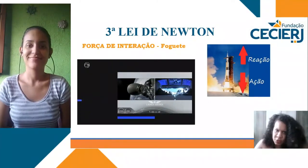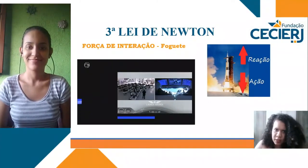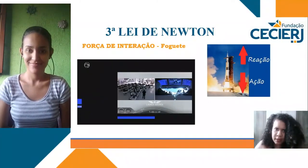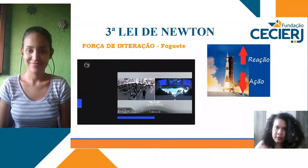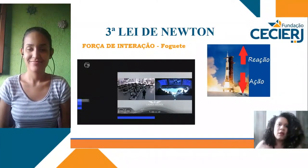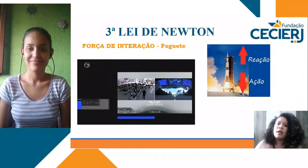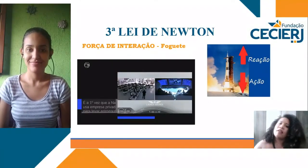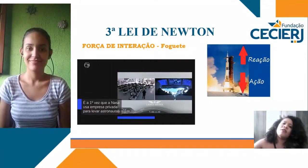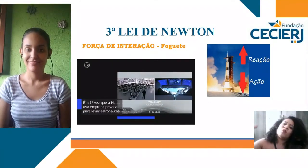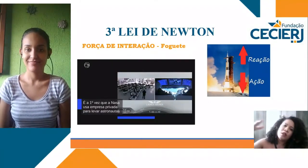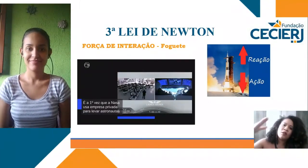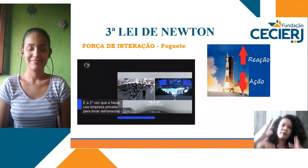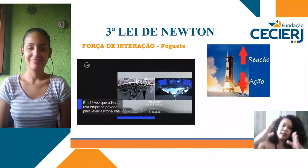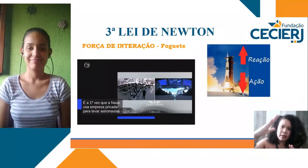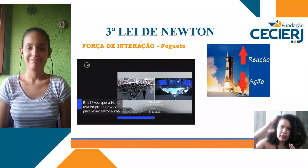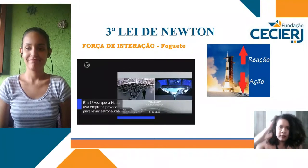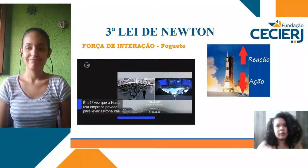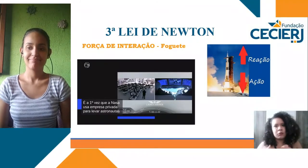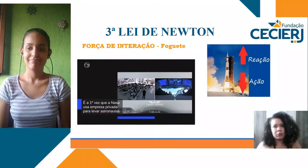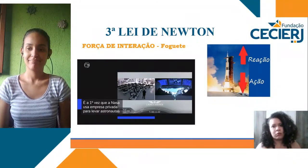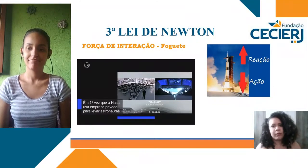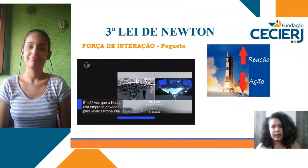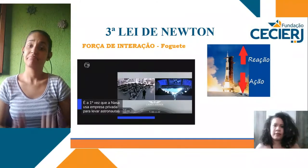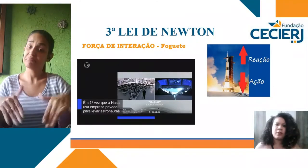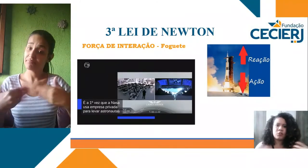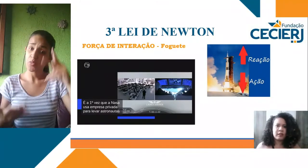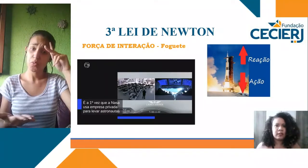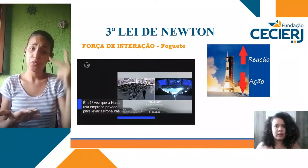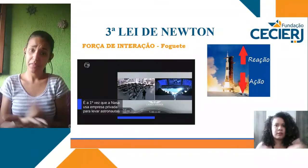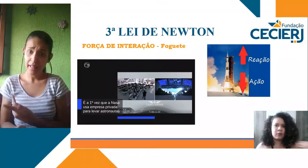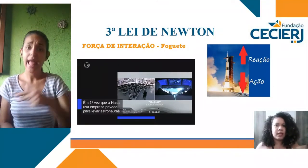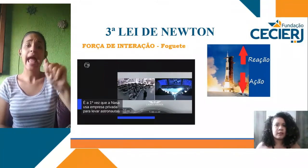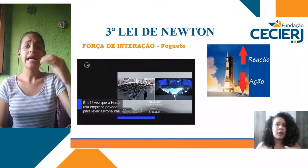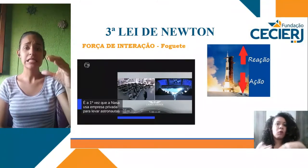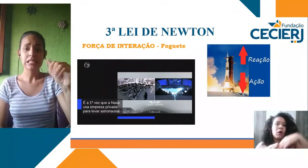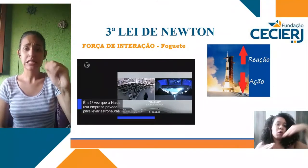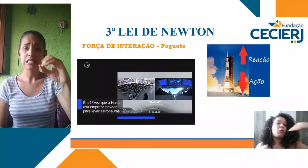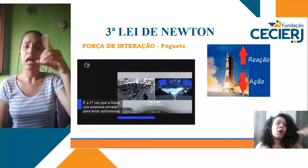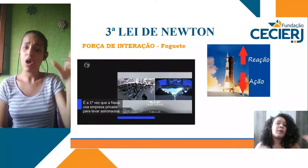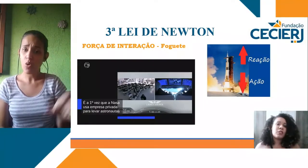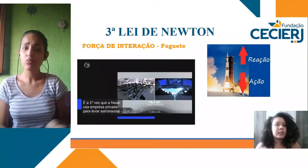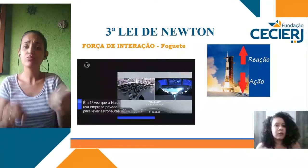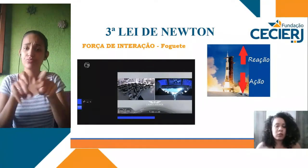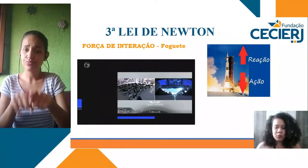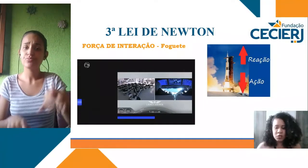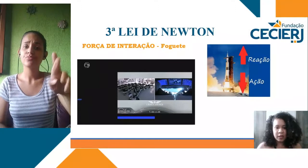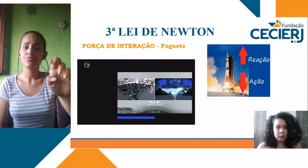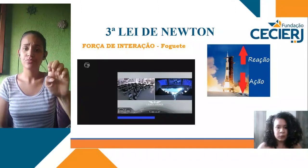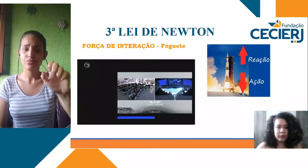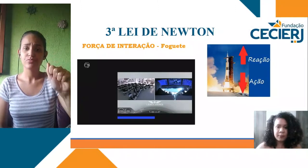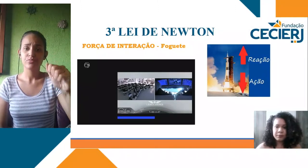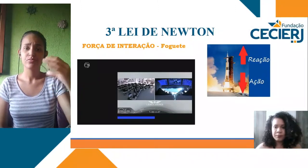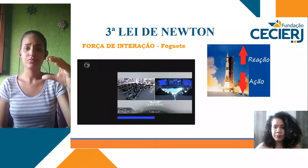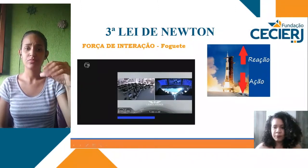é o objetivo dele. Ele vai subindo, ele vai se inclinando e tudo mais, e aí a gente vai tendo ação e reação conforme a direção desse